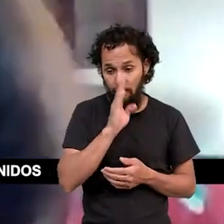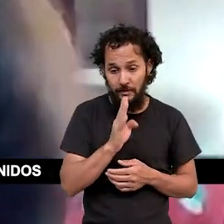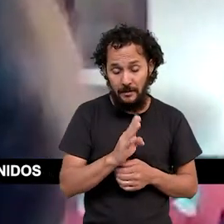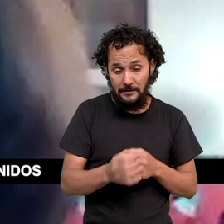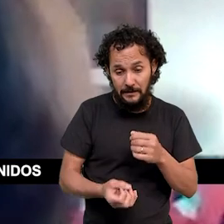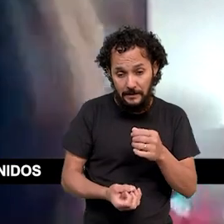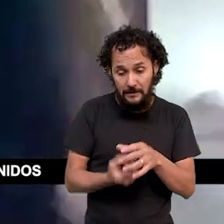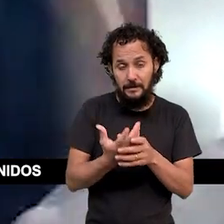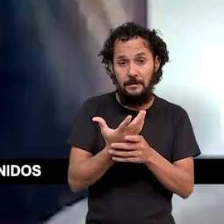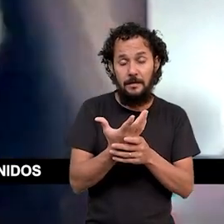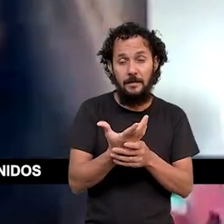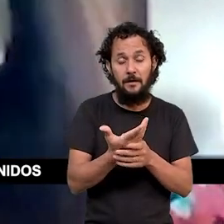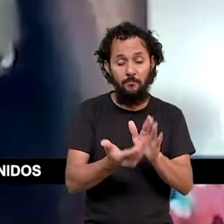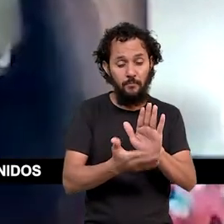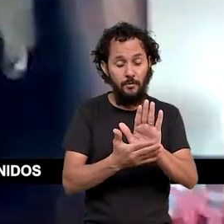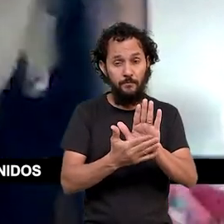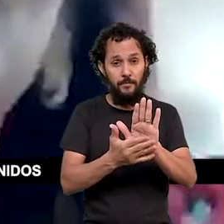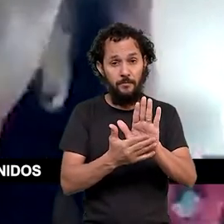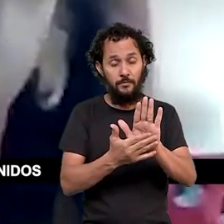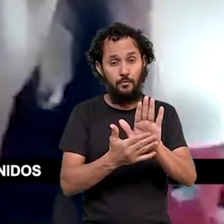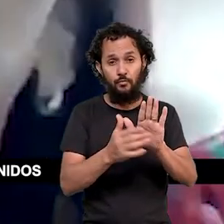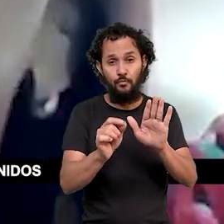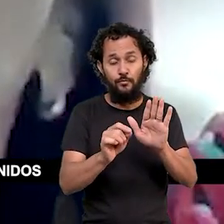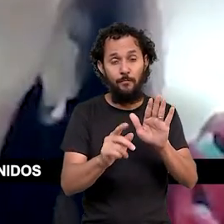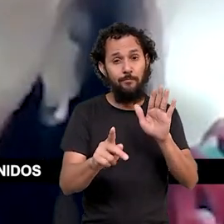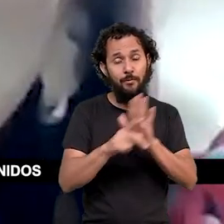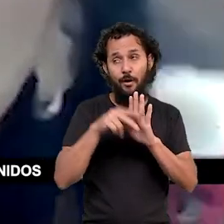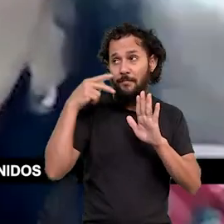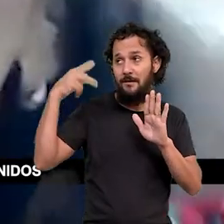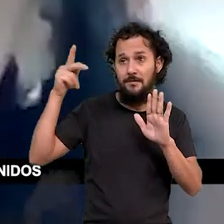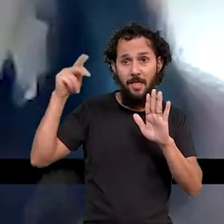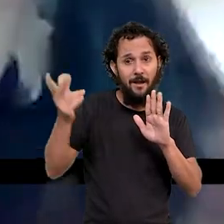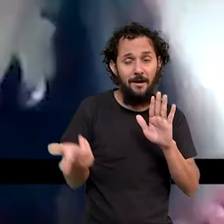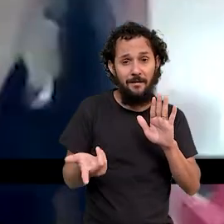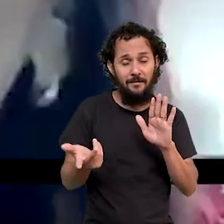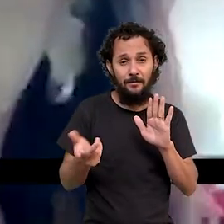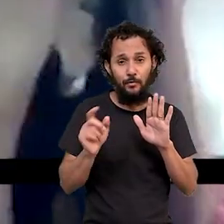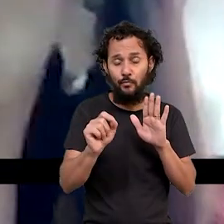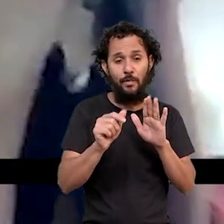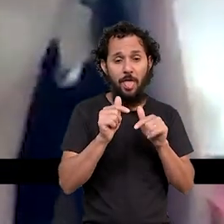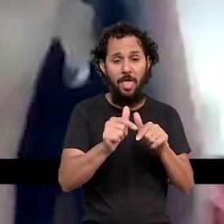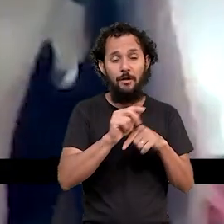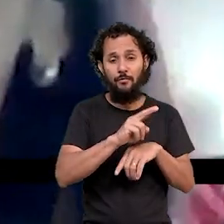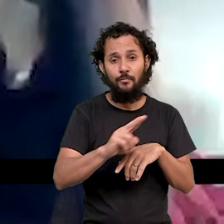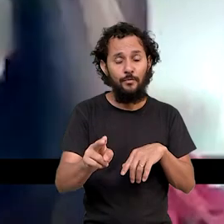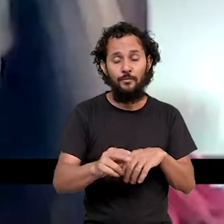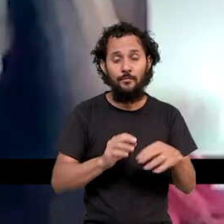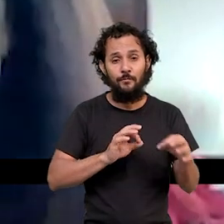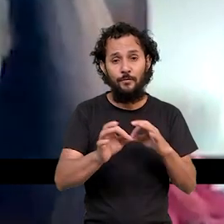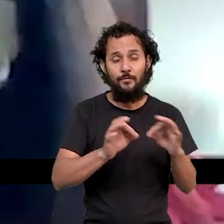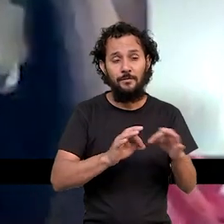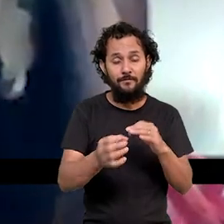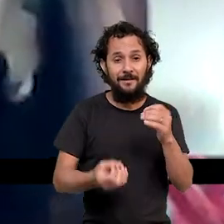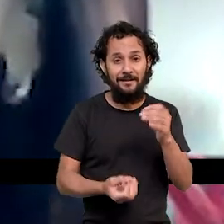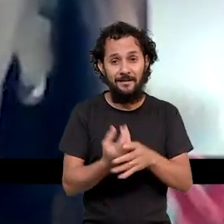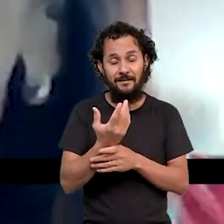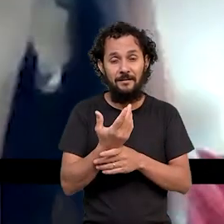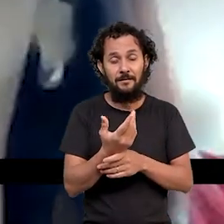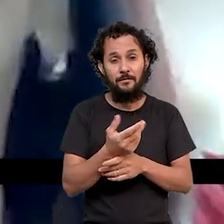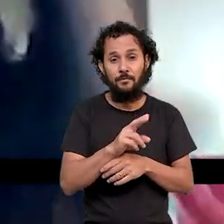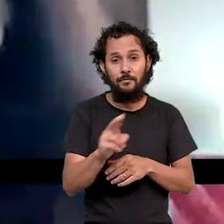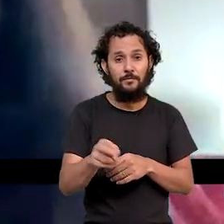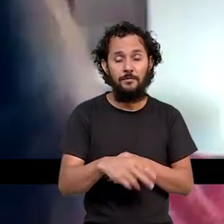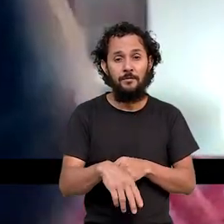Brasil implanta uma proposta dos Estados Unidos, um projeto que foi implantado